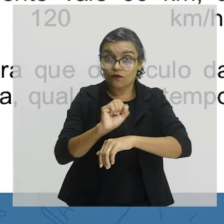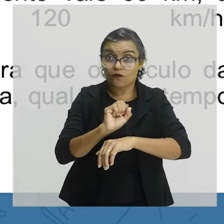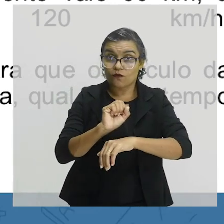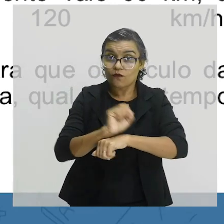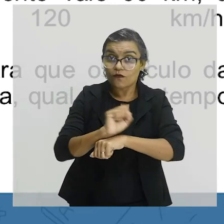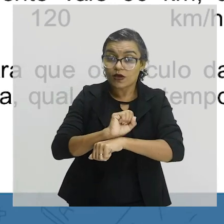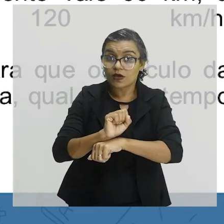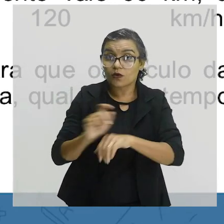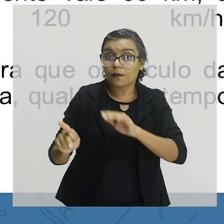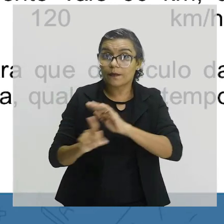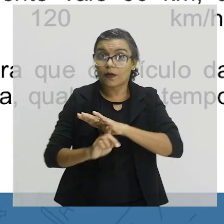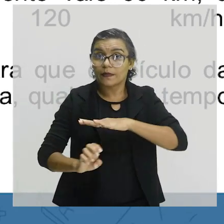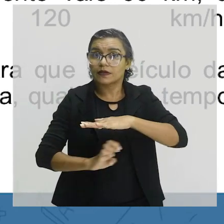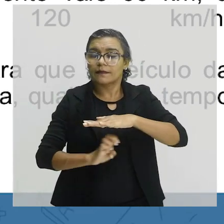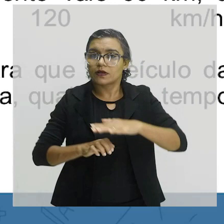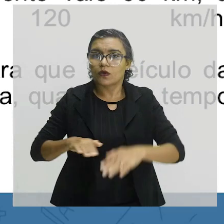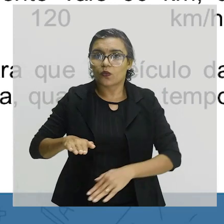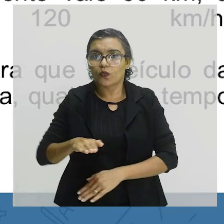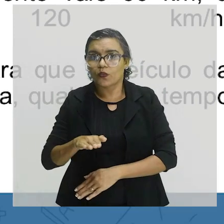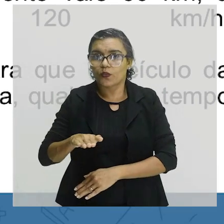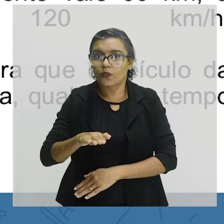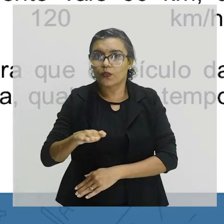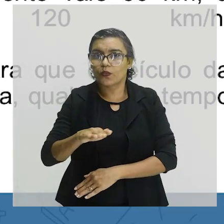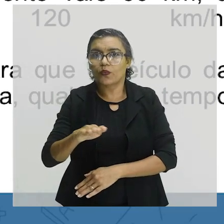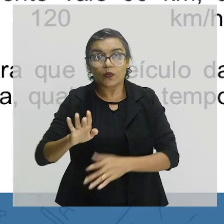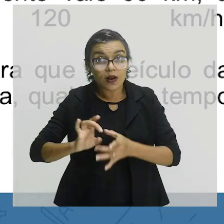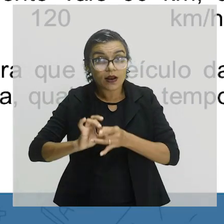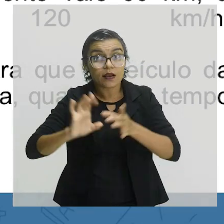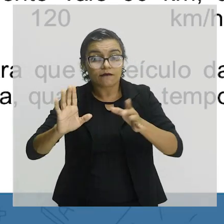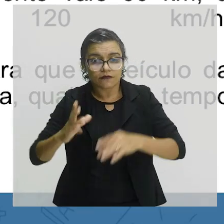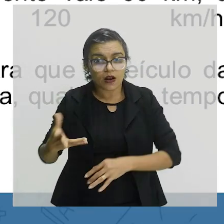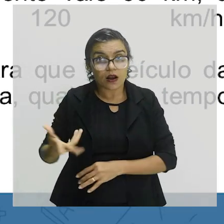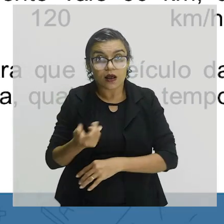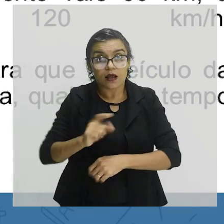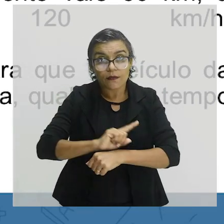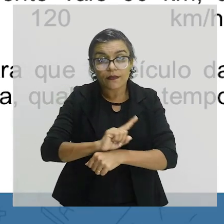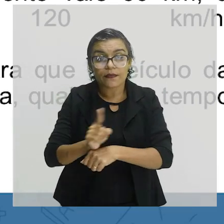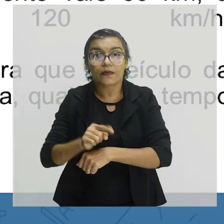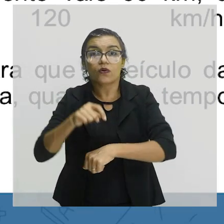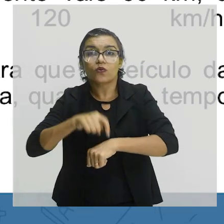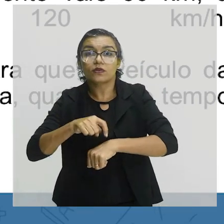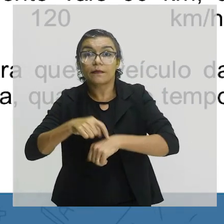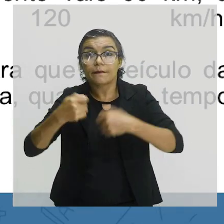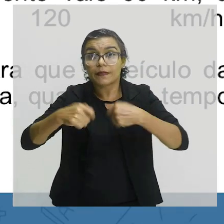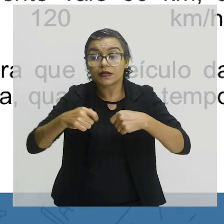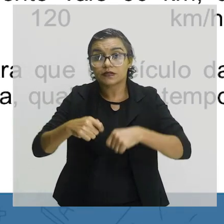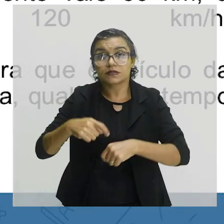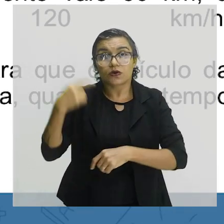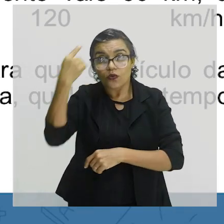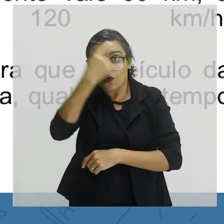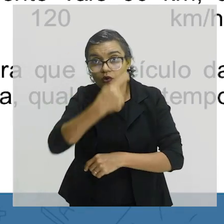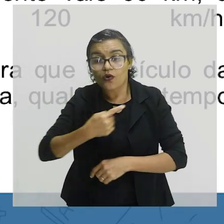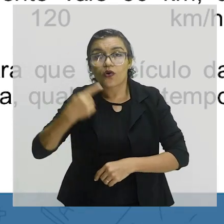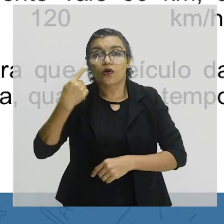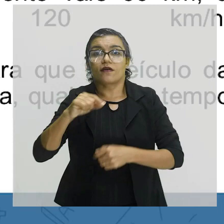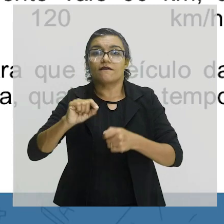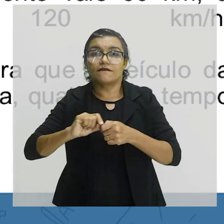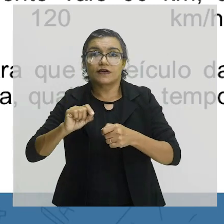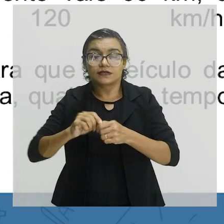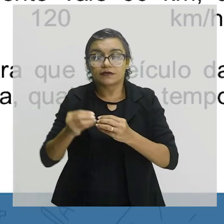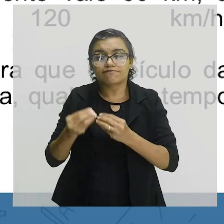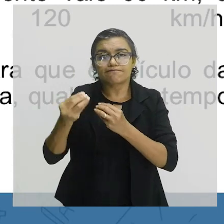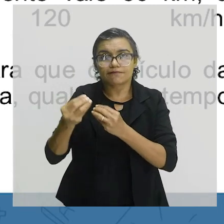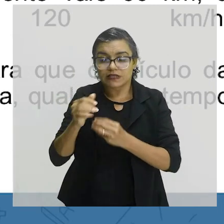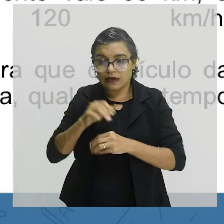ande continuamente com velocidade máxima permitida, qual será o tempo necessário em horas para a realização da